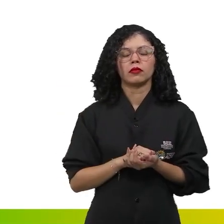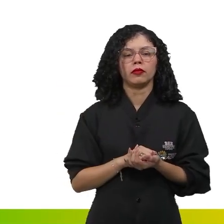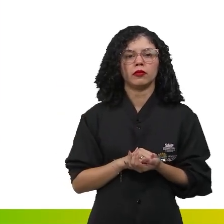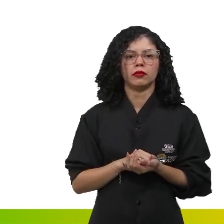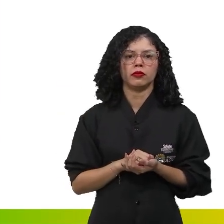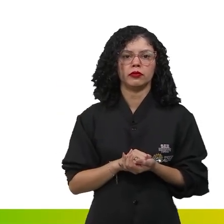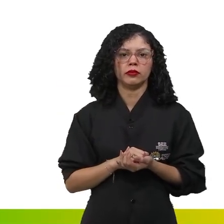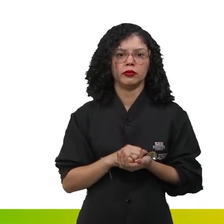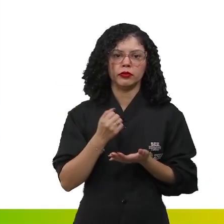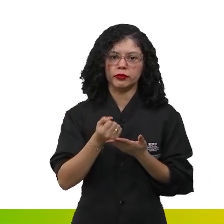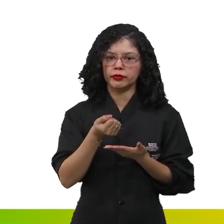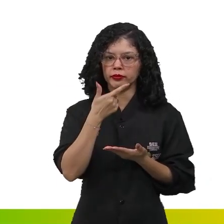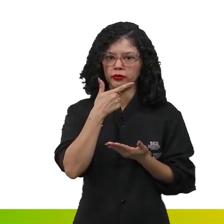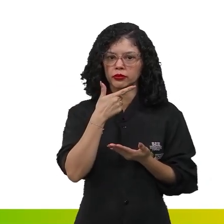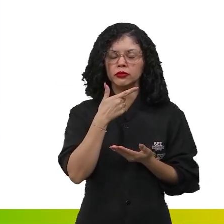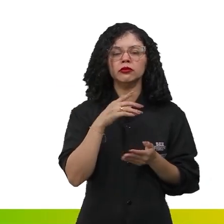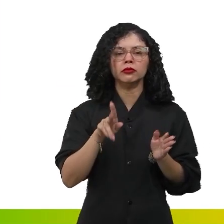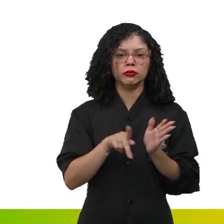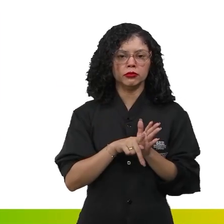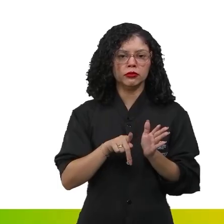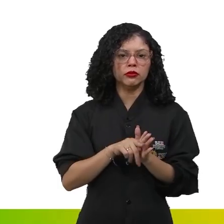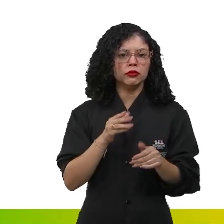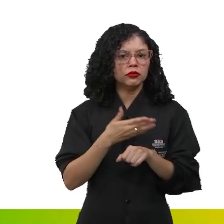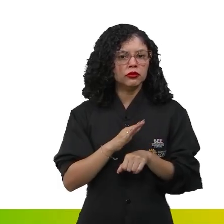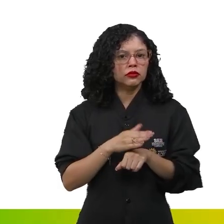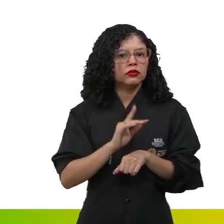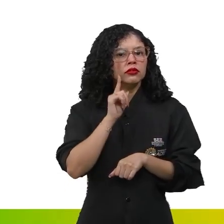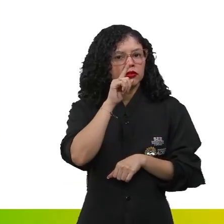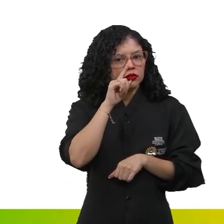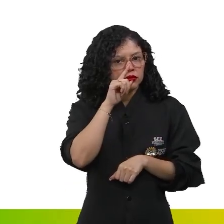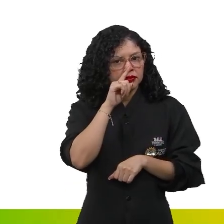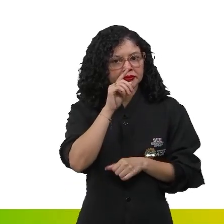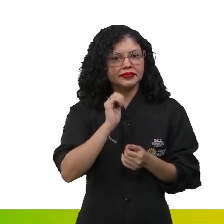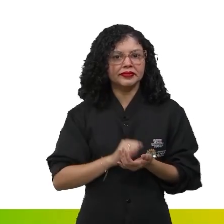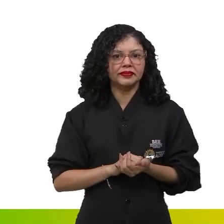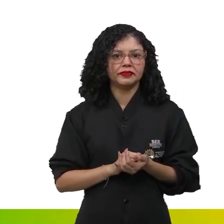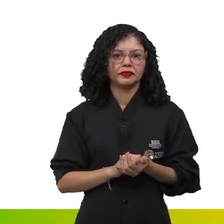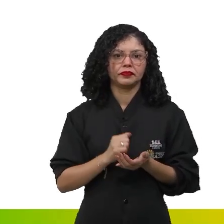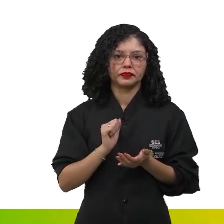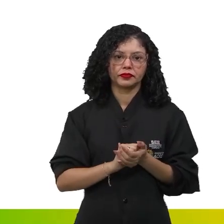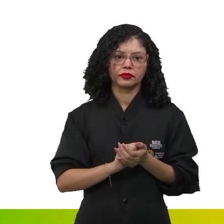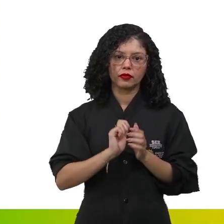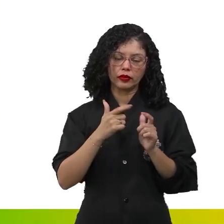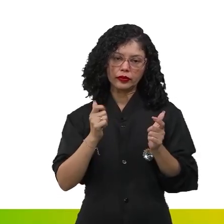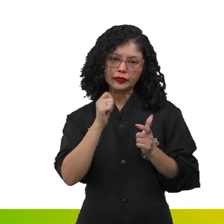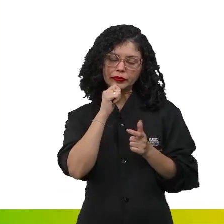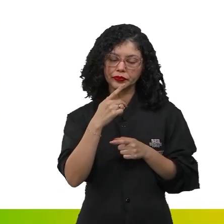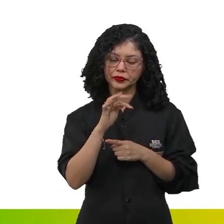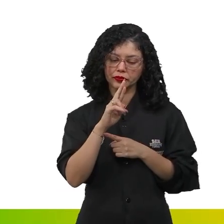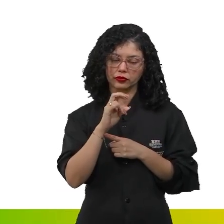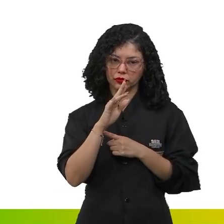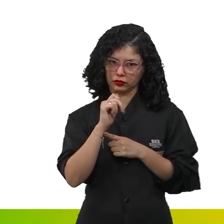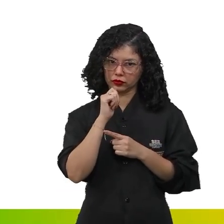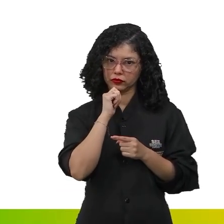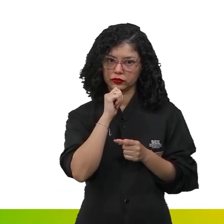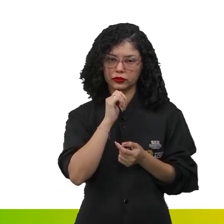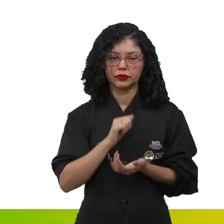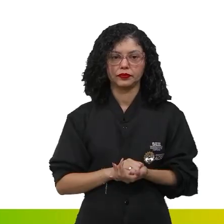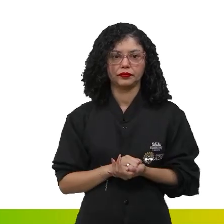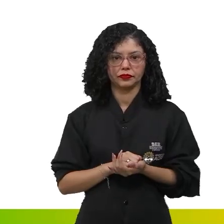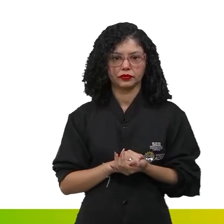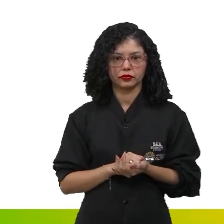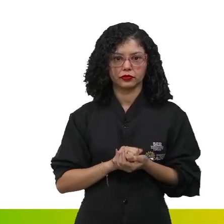a automedicação com suplementos é uma prática perigosa. A superdosagem de proteínas, por exemplo,